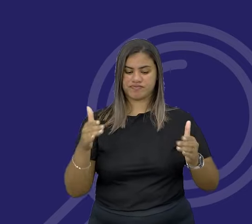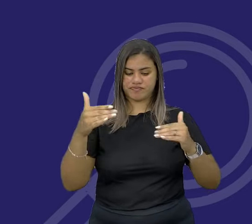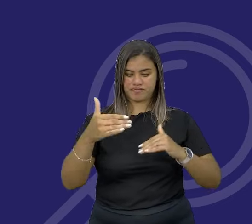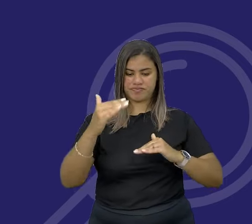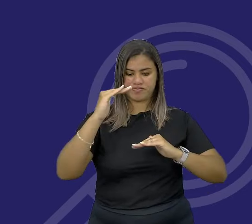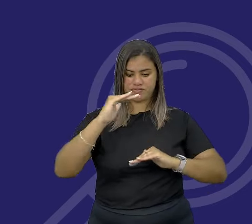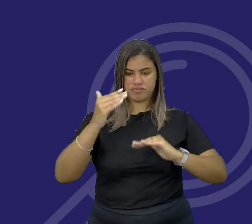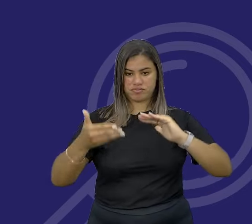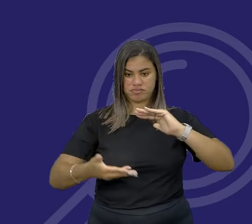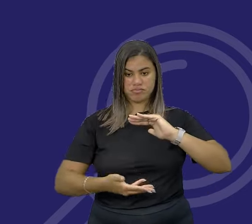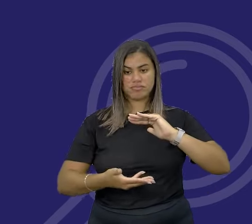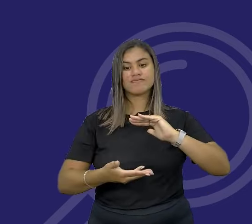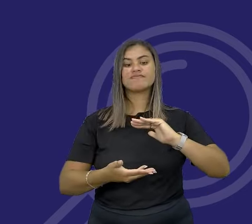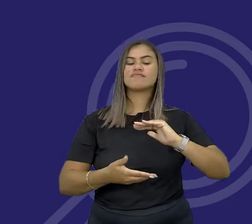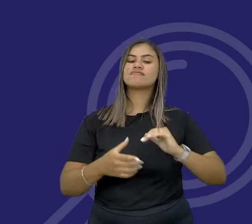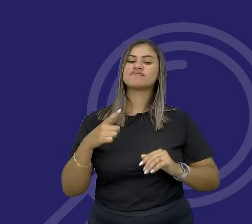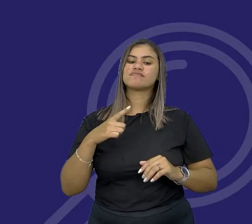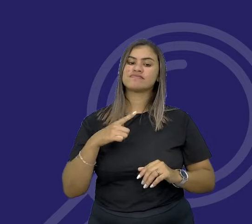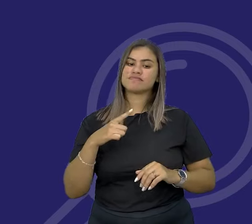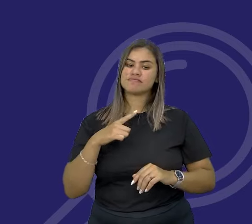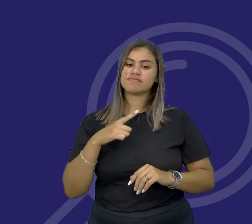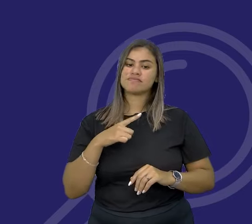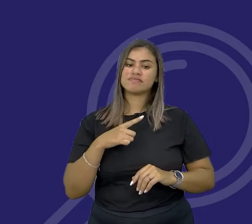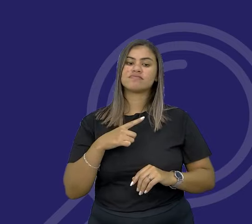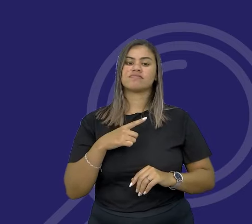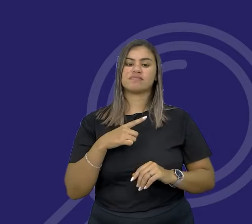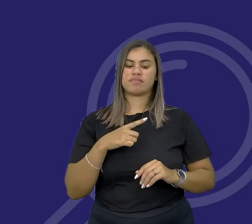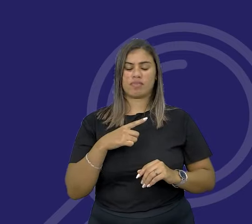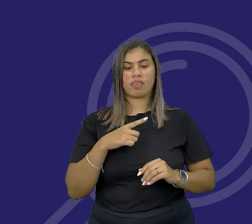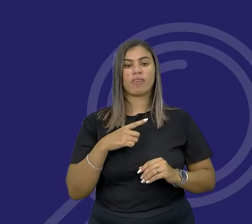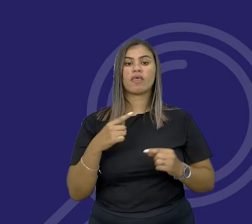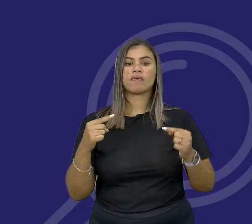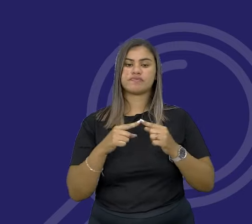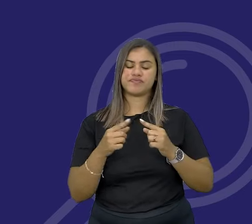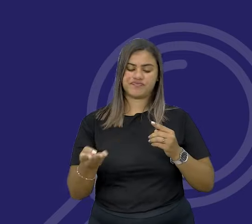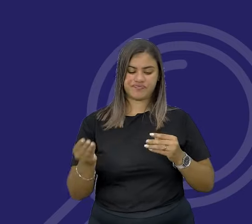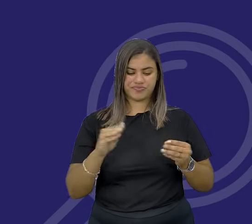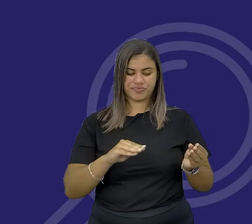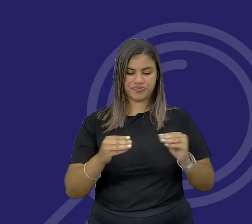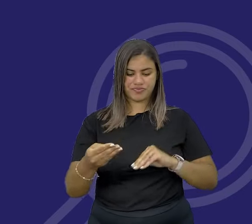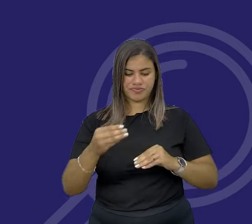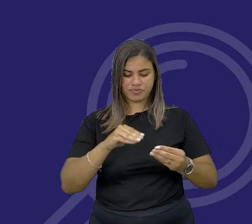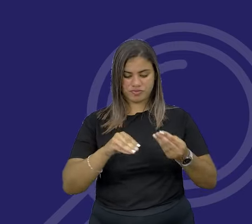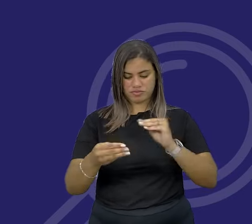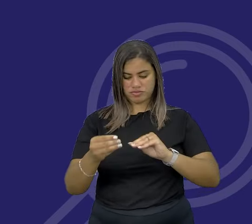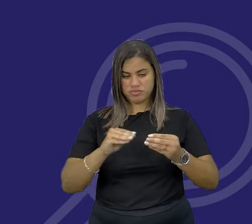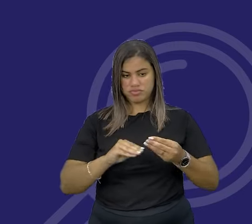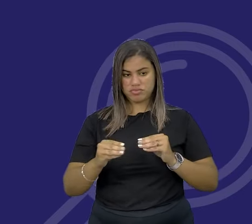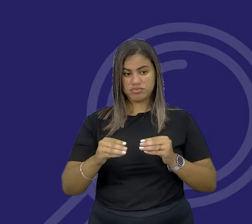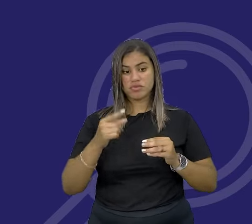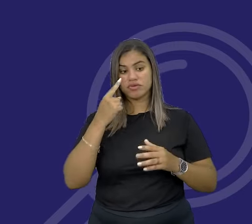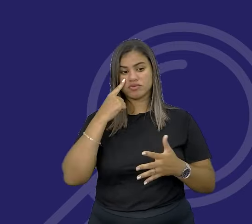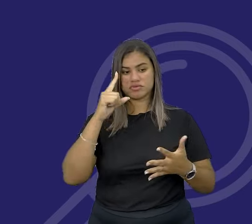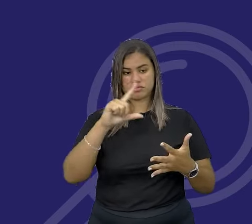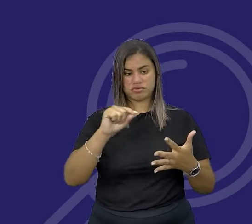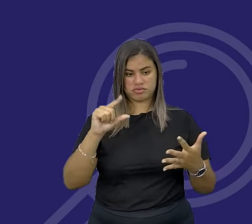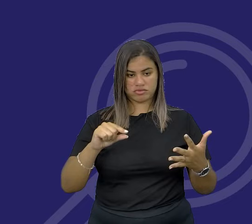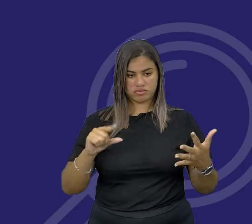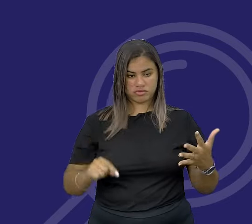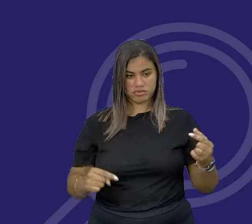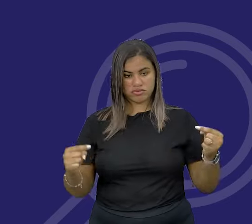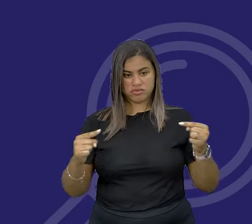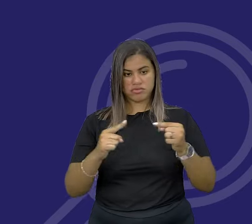moldes possíveis para se mostrar um cubo por meio de dobradura. Identifique, dentre as alternativas abaixo, uma